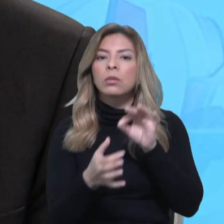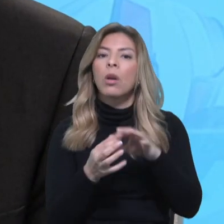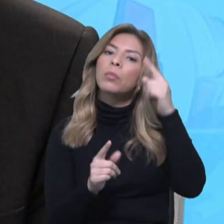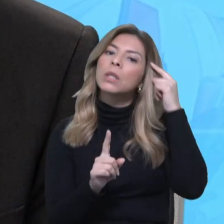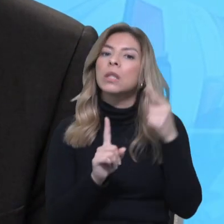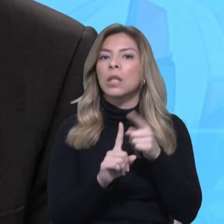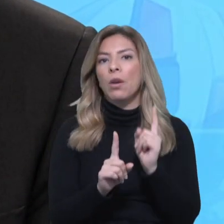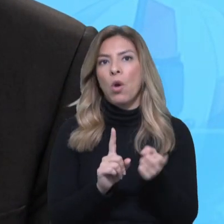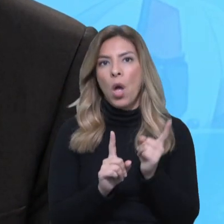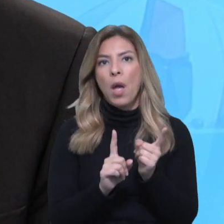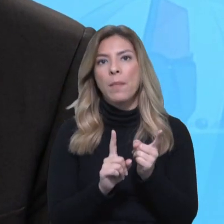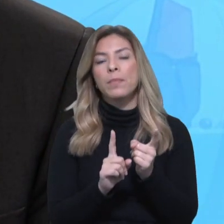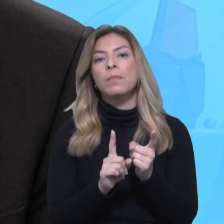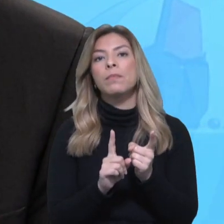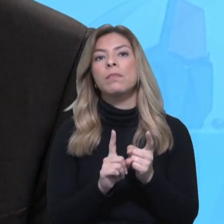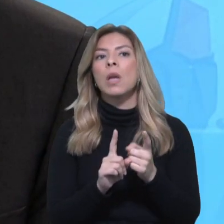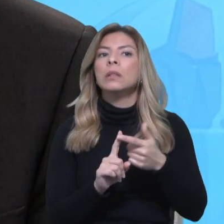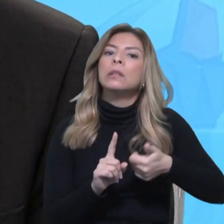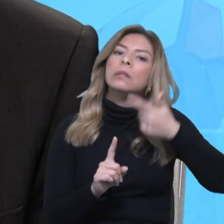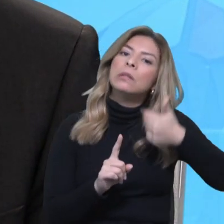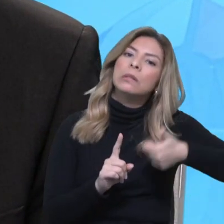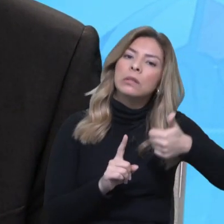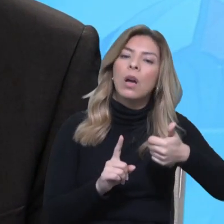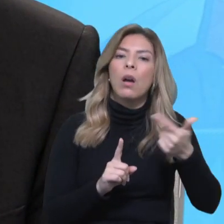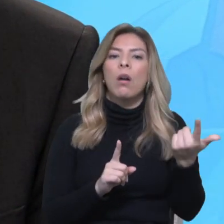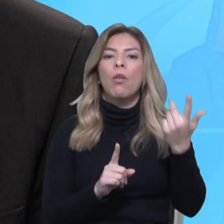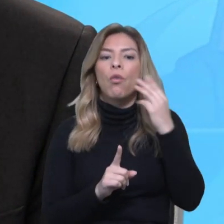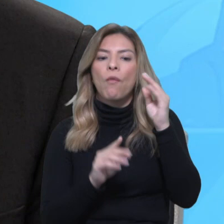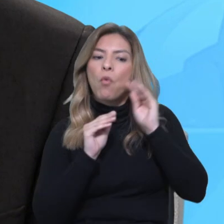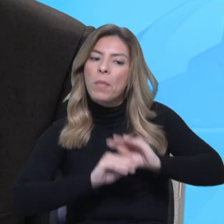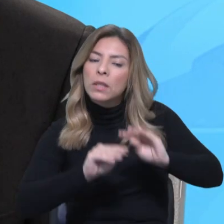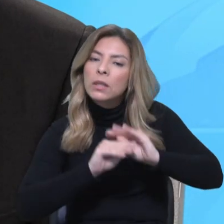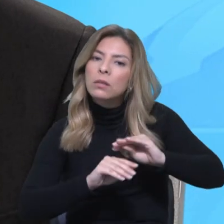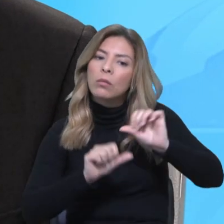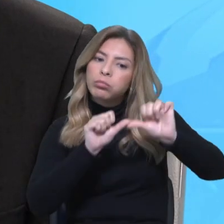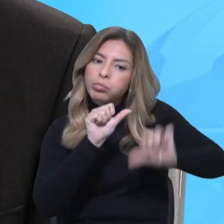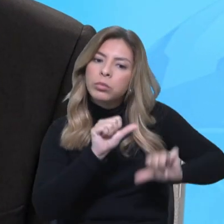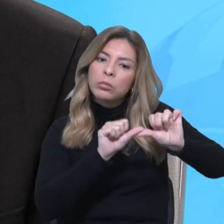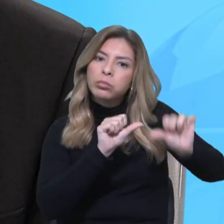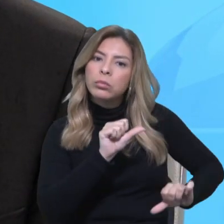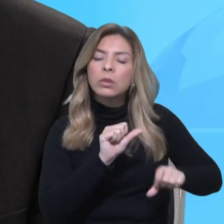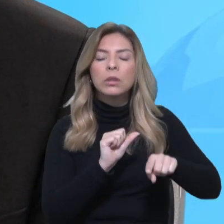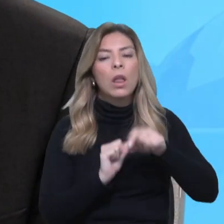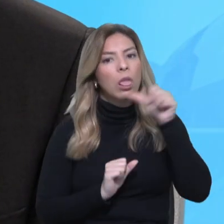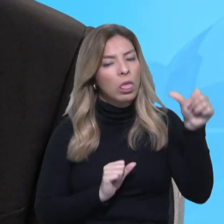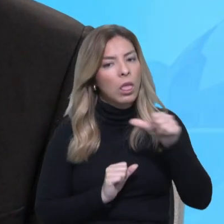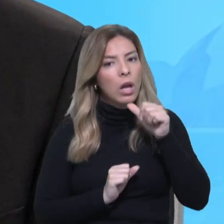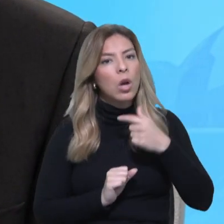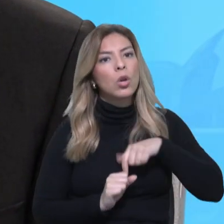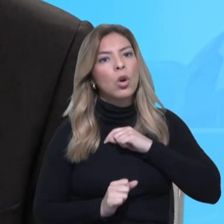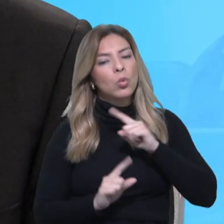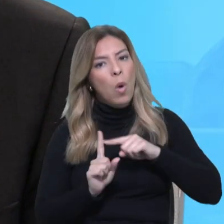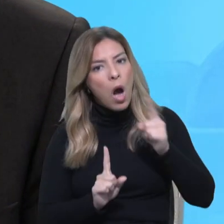finalidade fundamental desta formação permanente, que repetimos todos os